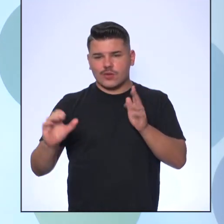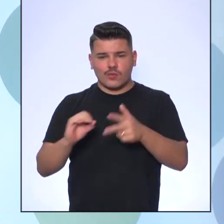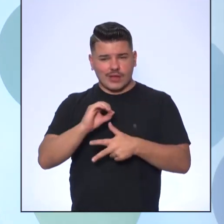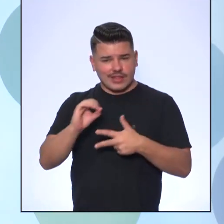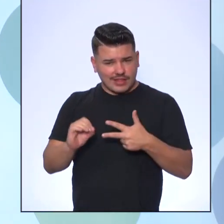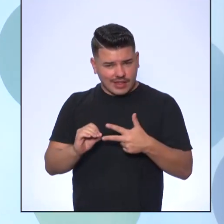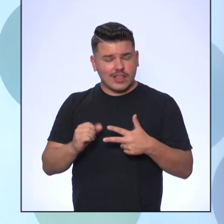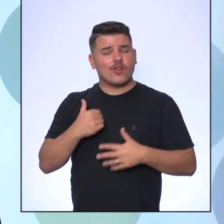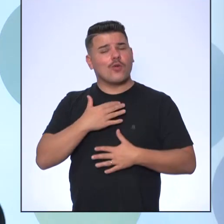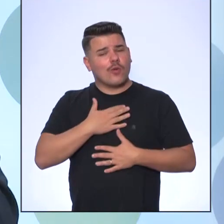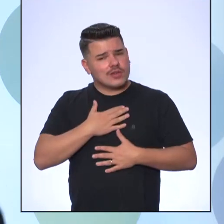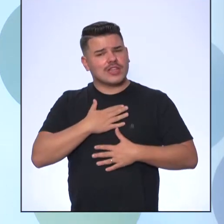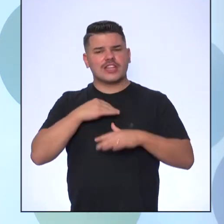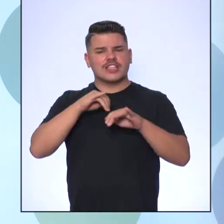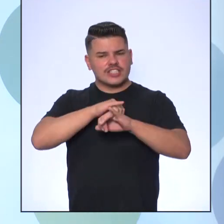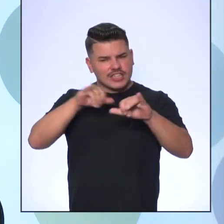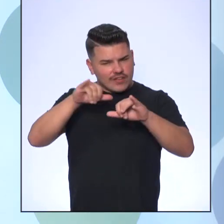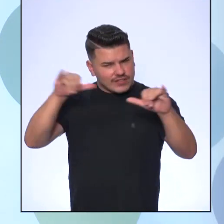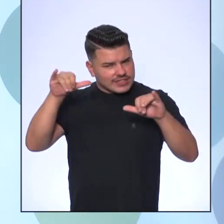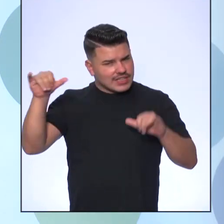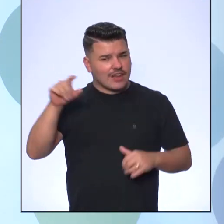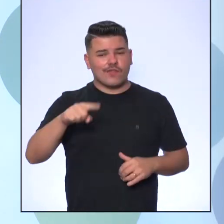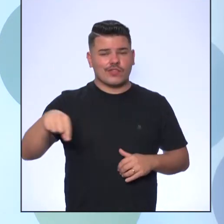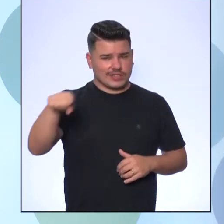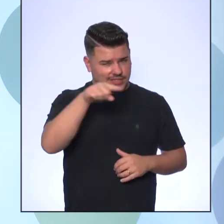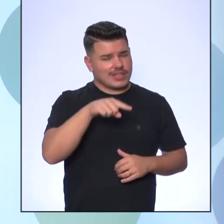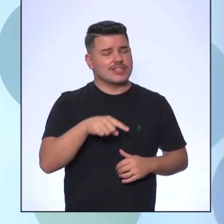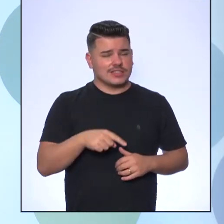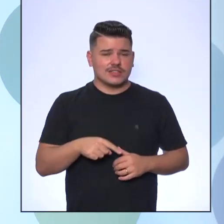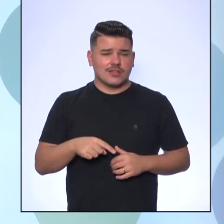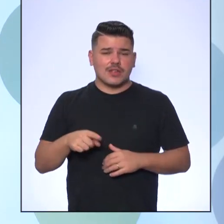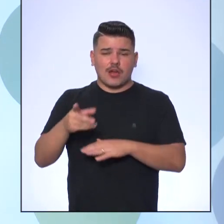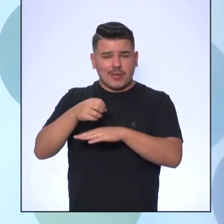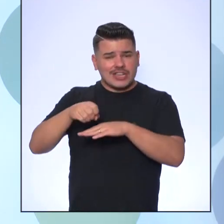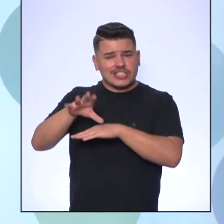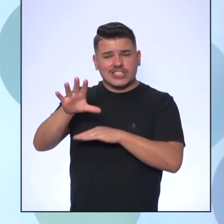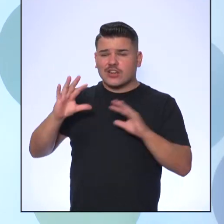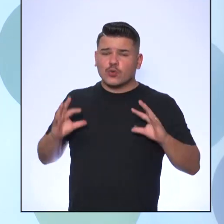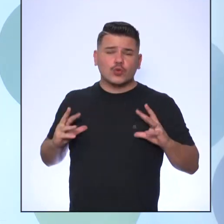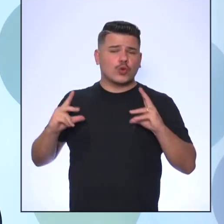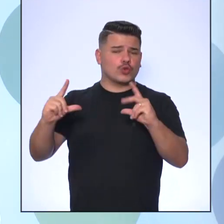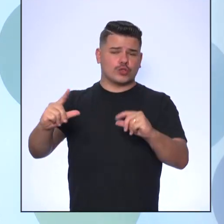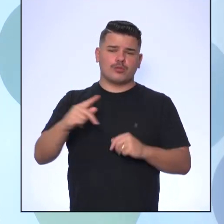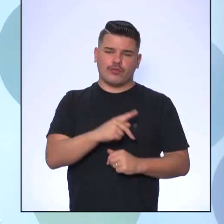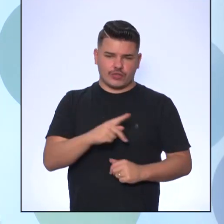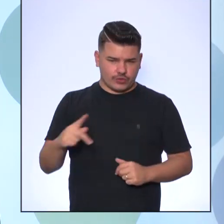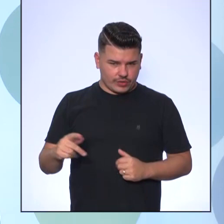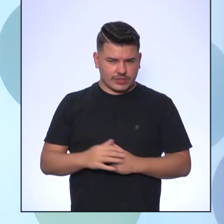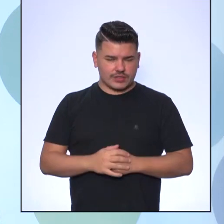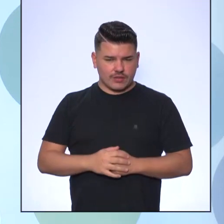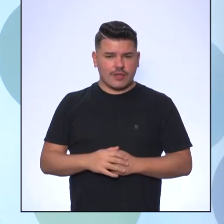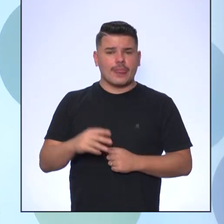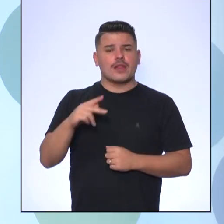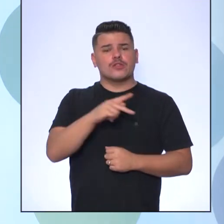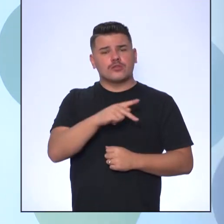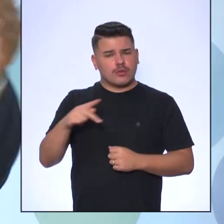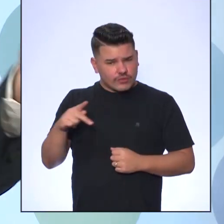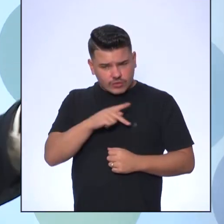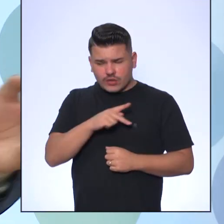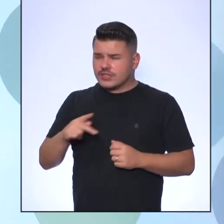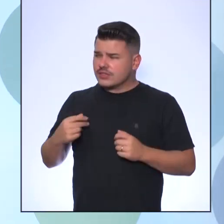gostaria de compartilhar, secretário, essa dica com todos os professores da rede. os professores realmente eles estão